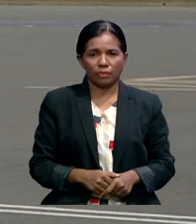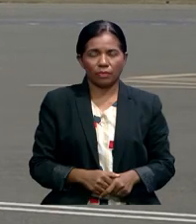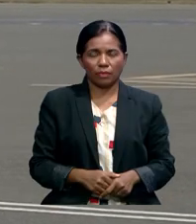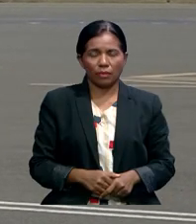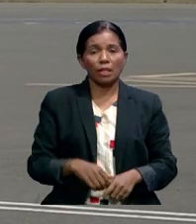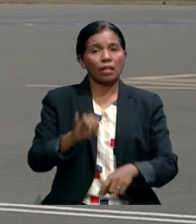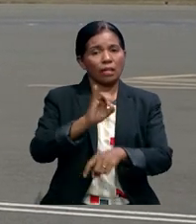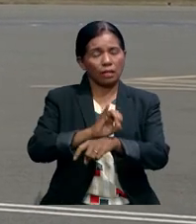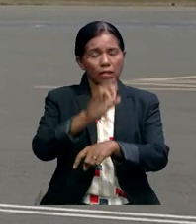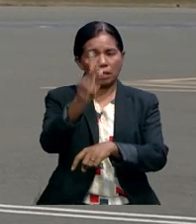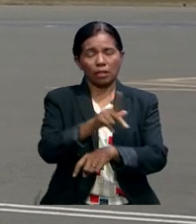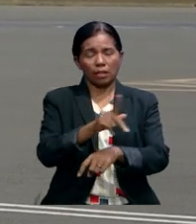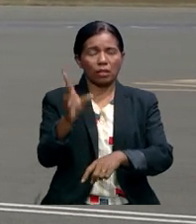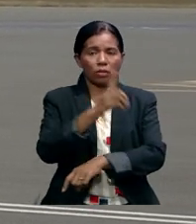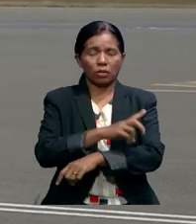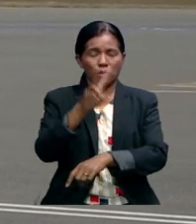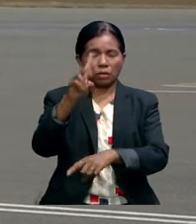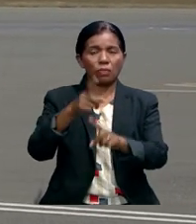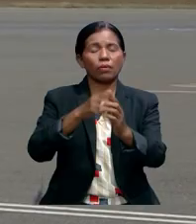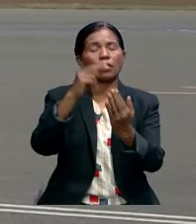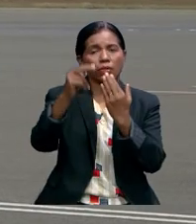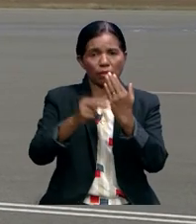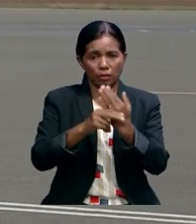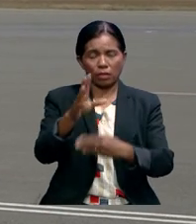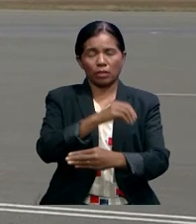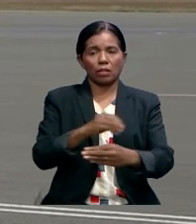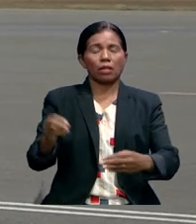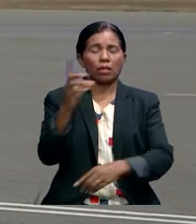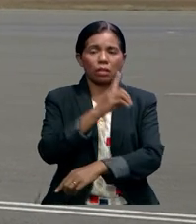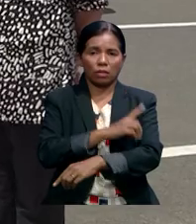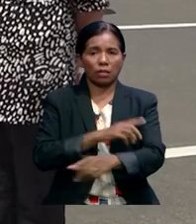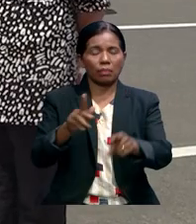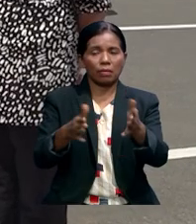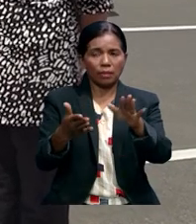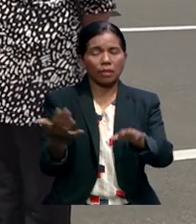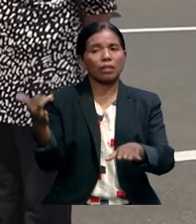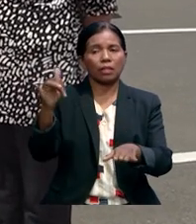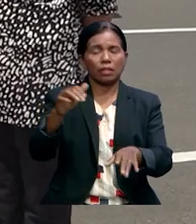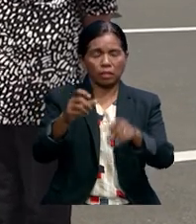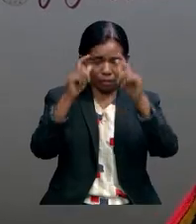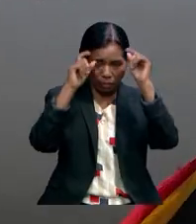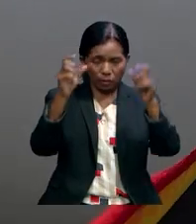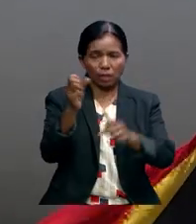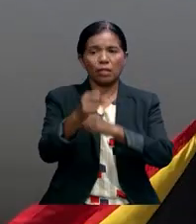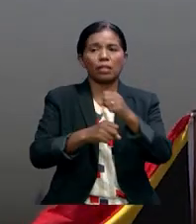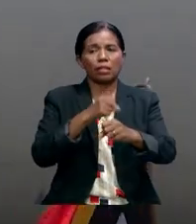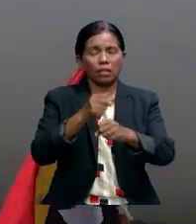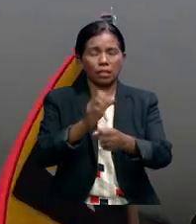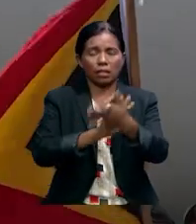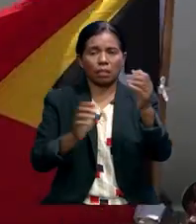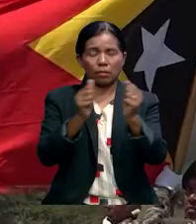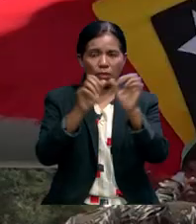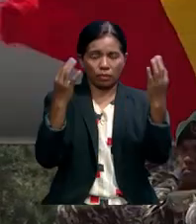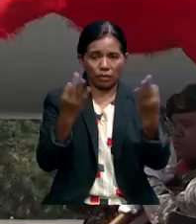Igreja Católica prevê lorong rofla novembro nundar lorong feriado ka lorong matebian sirnian. No timoroan kadatinan sempre celebra lorong refere hamutuk familia